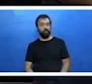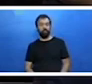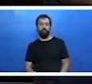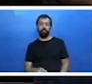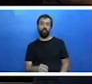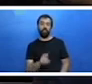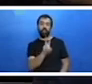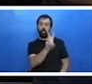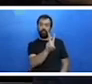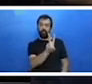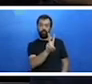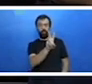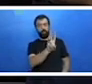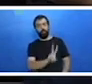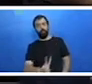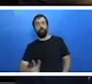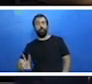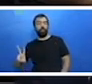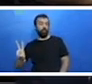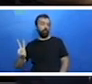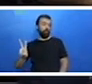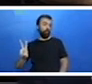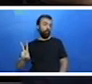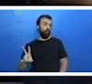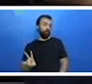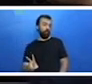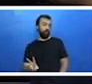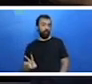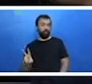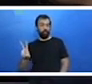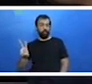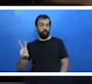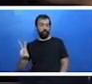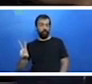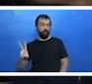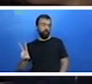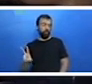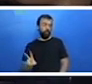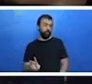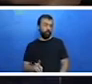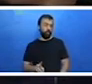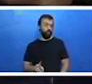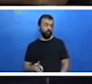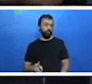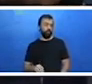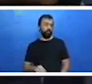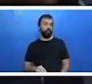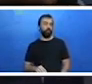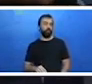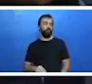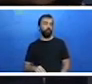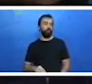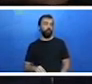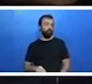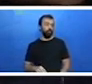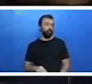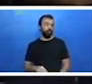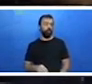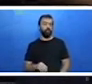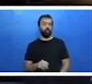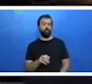vai vir aqui para a parte inteira, porque agora, para a parte decimal, porque a parte inteira ficou com 0.